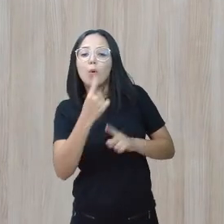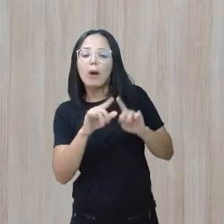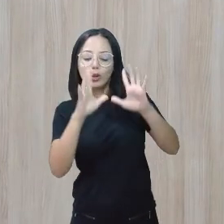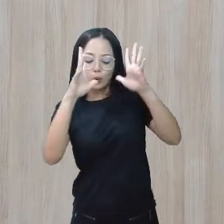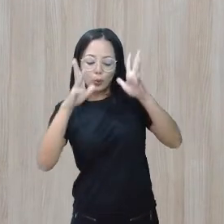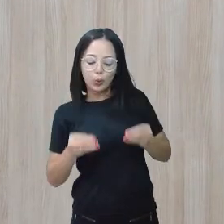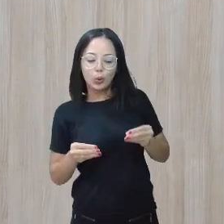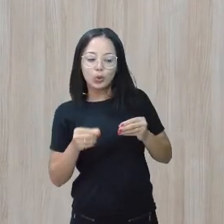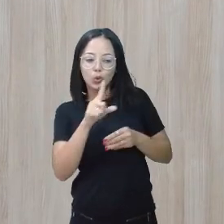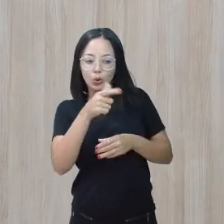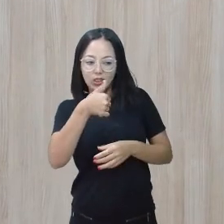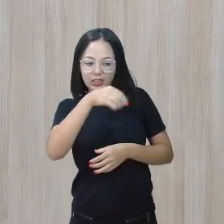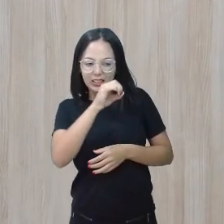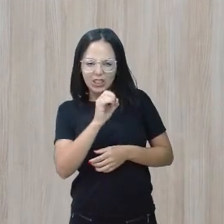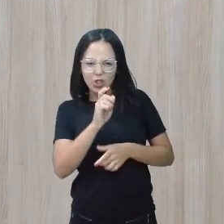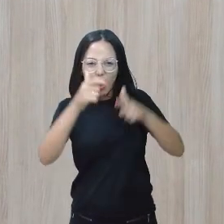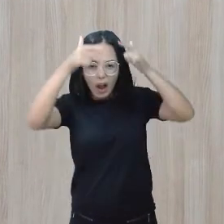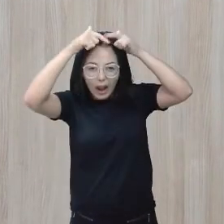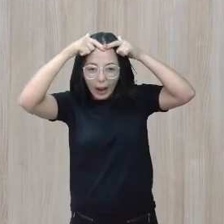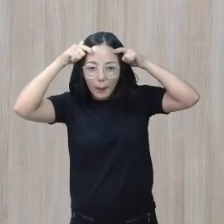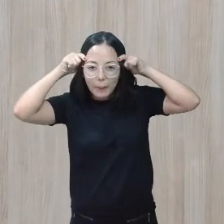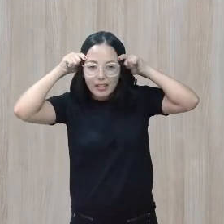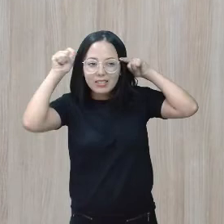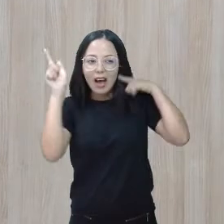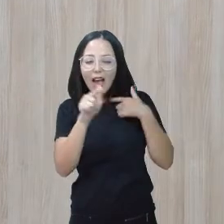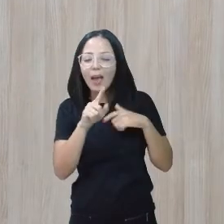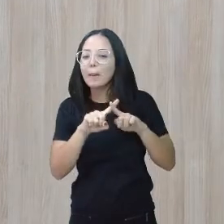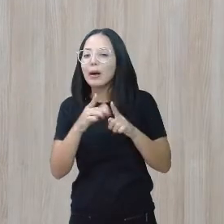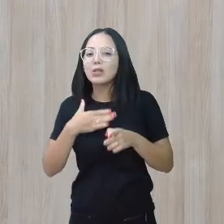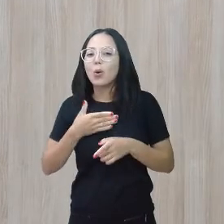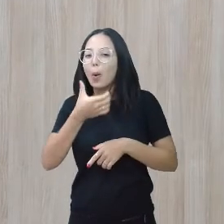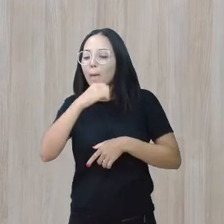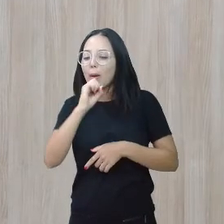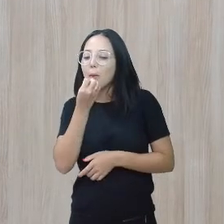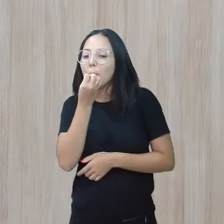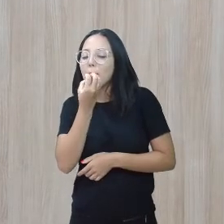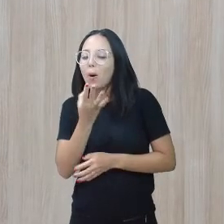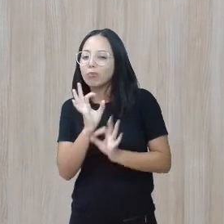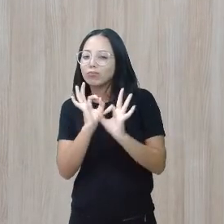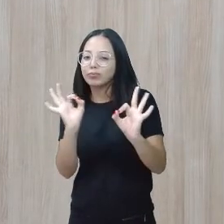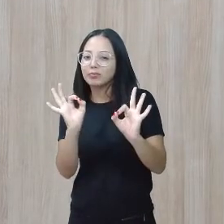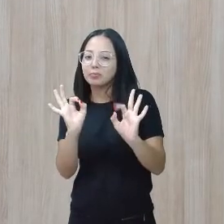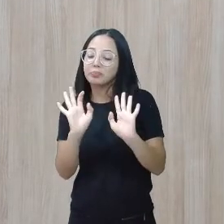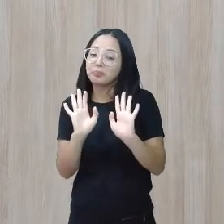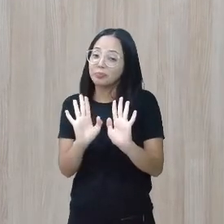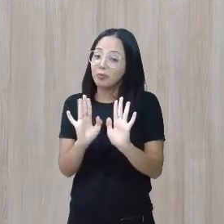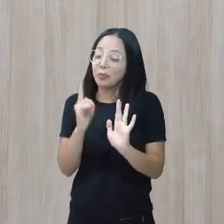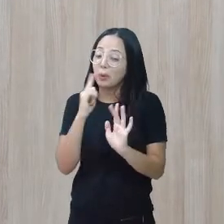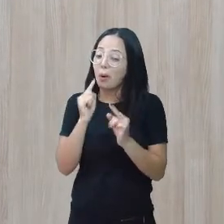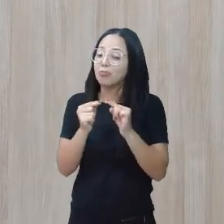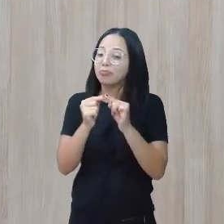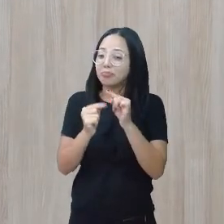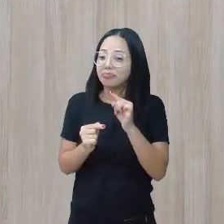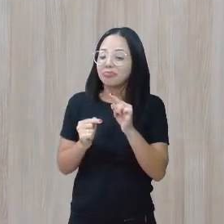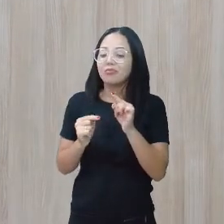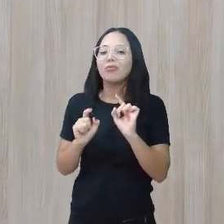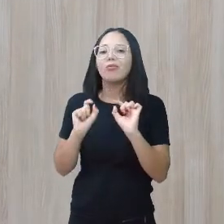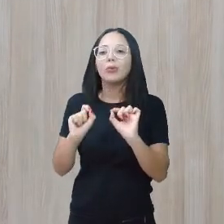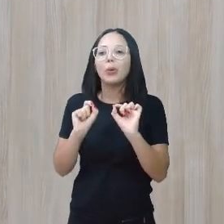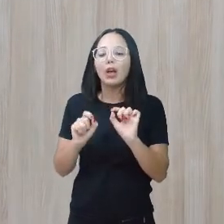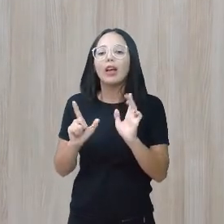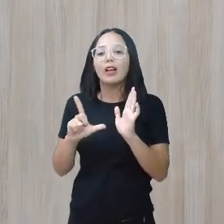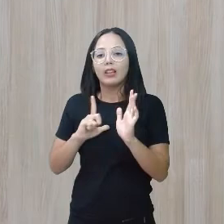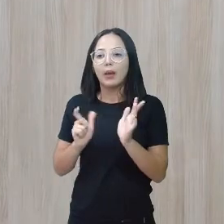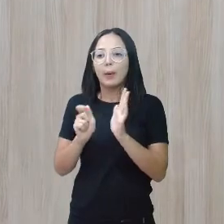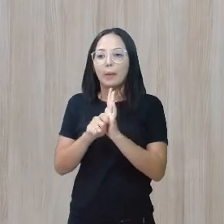inteirinho. Enquanto tu tem 70 cabeças só, o meu boi está inteiro, funciona. Então, a gente tem aí, a gente